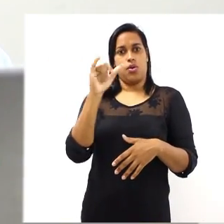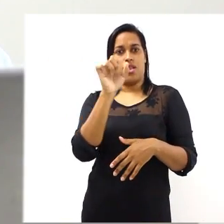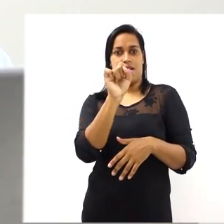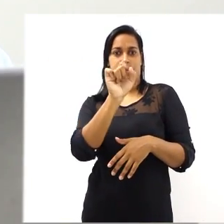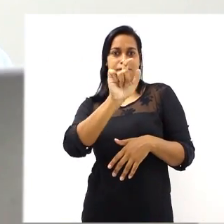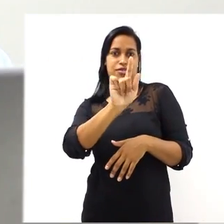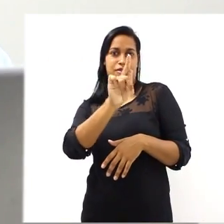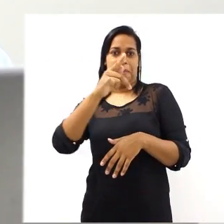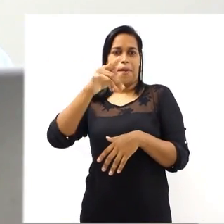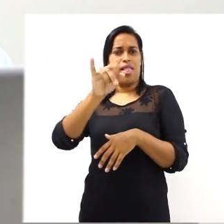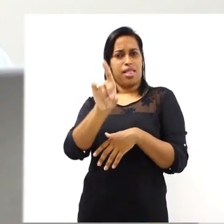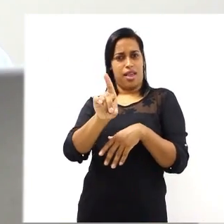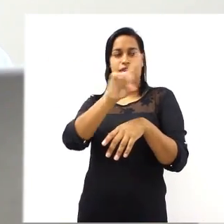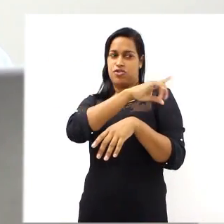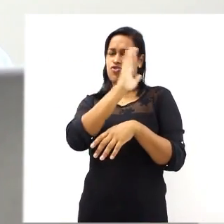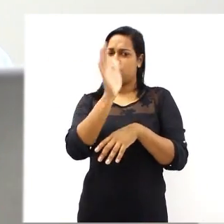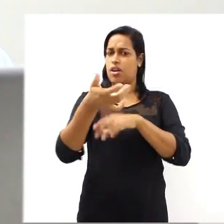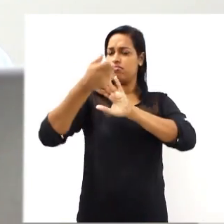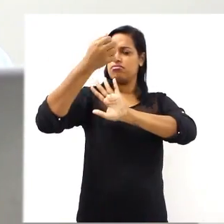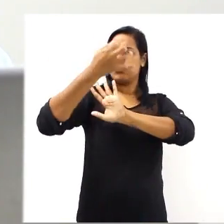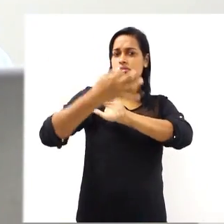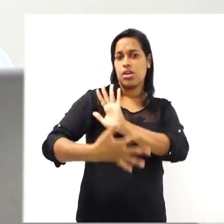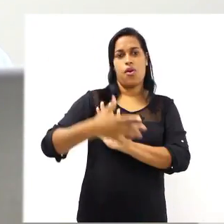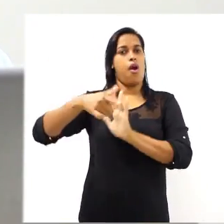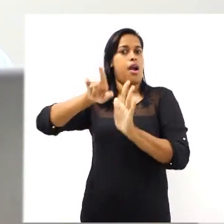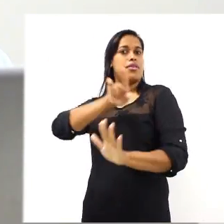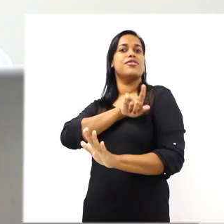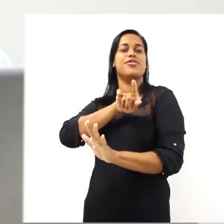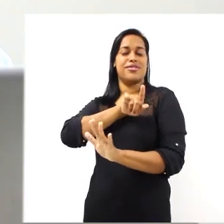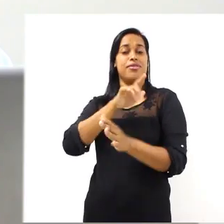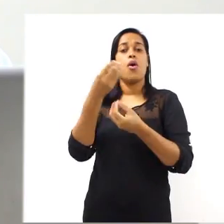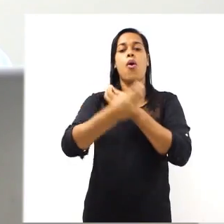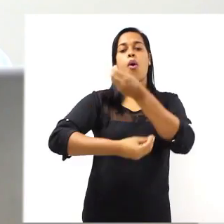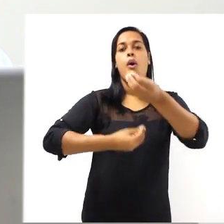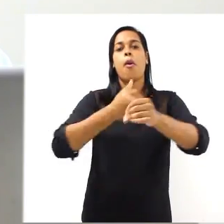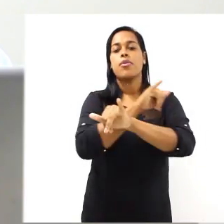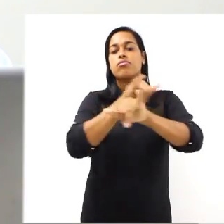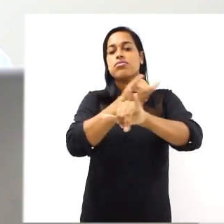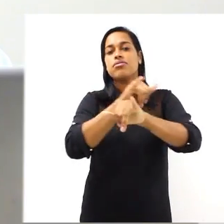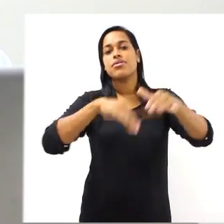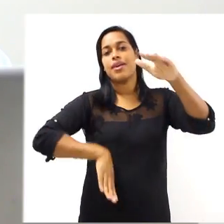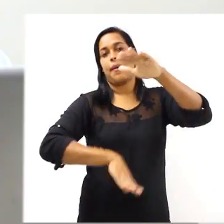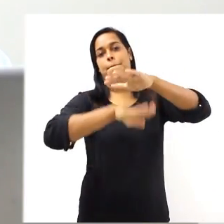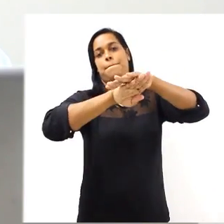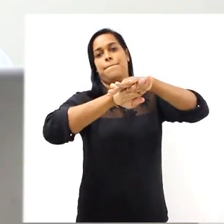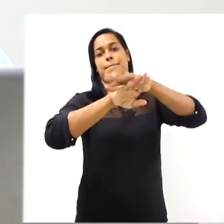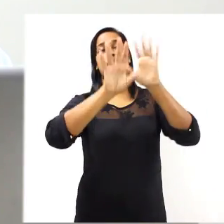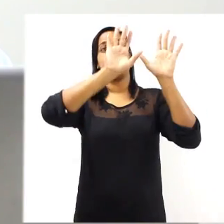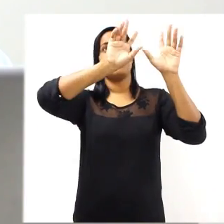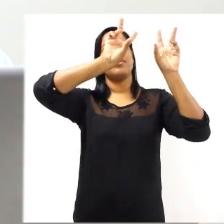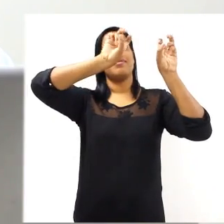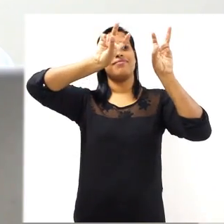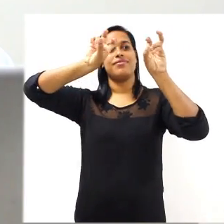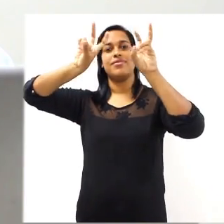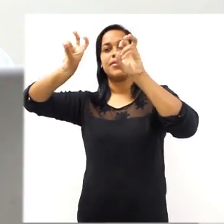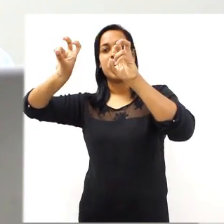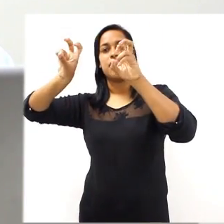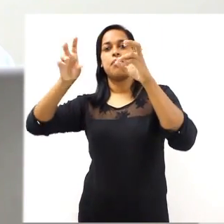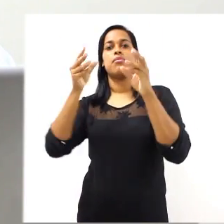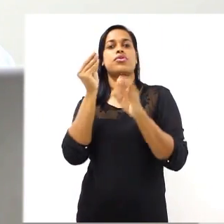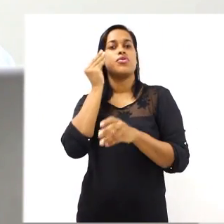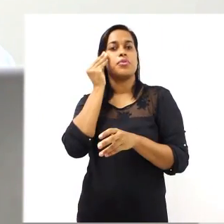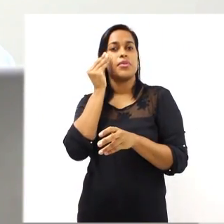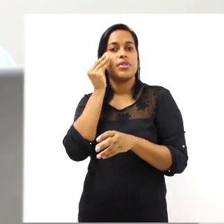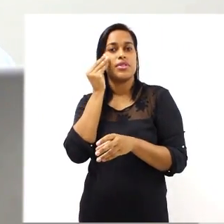as tabelas, é como são armazenados os nossos dados, quais são os tipos, de forma mais específica, como o